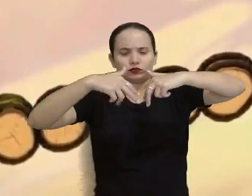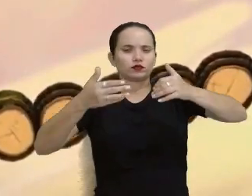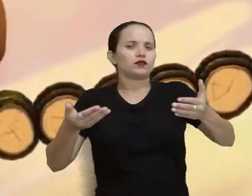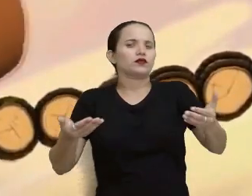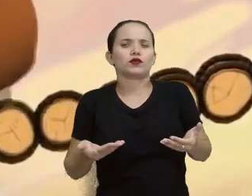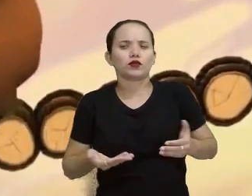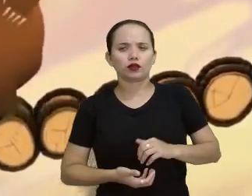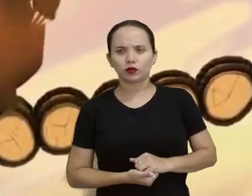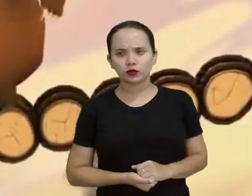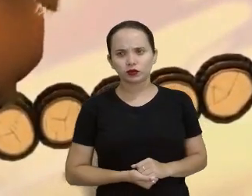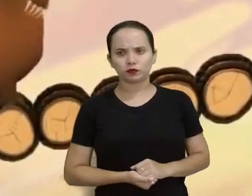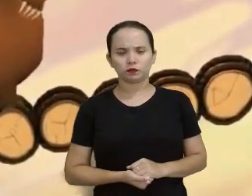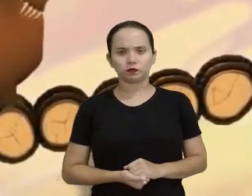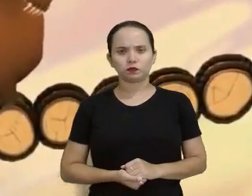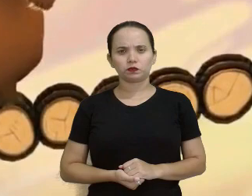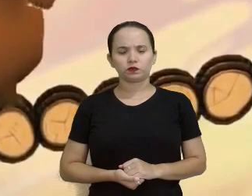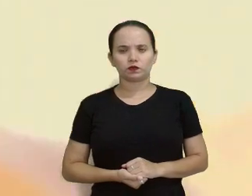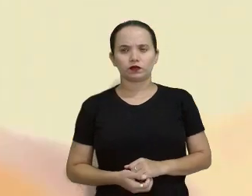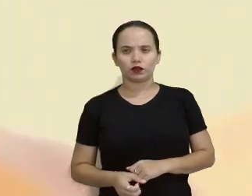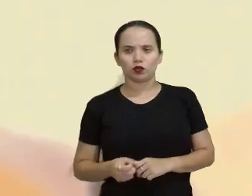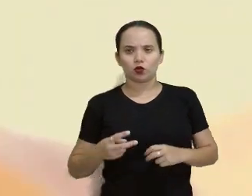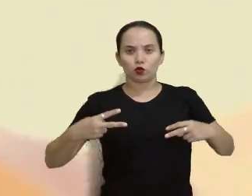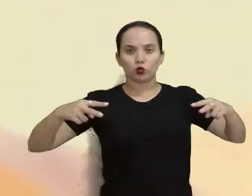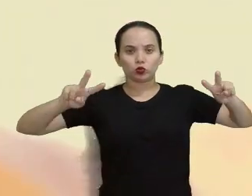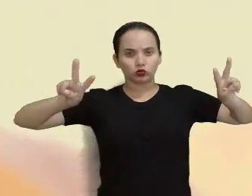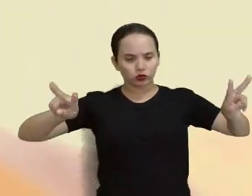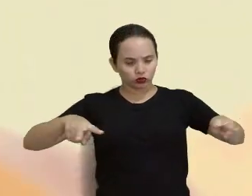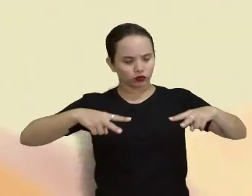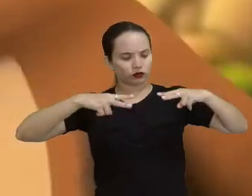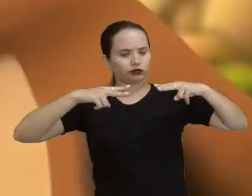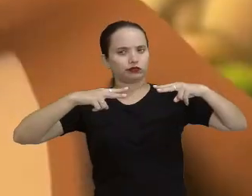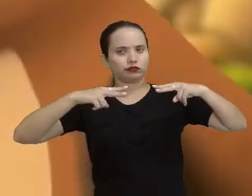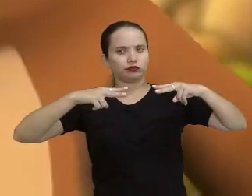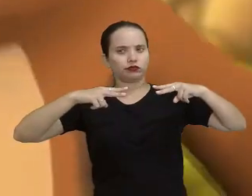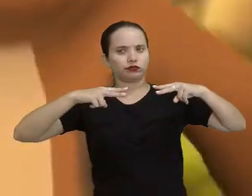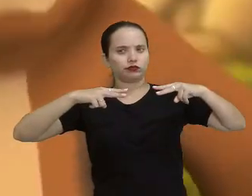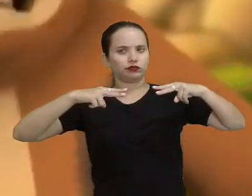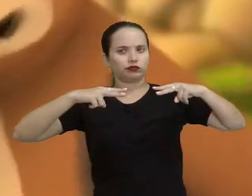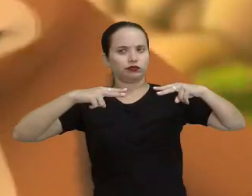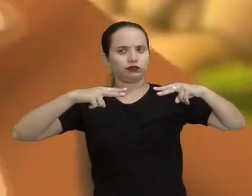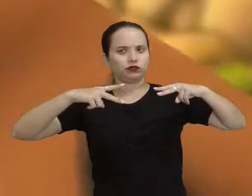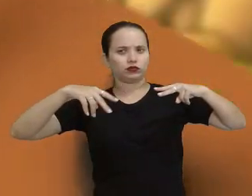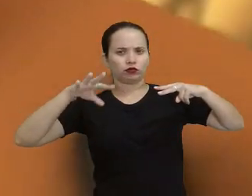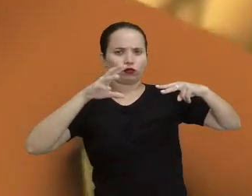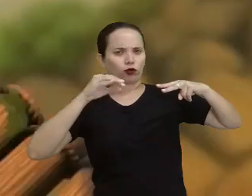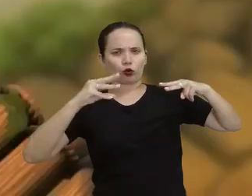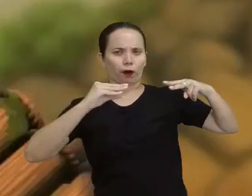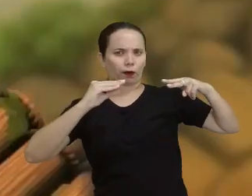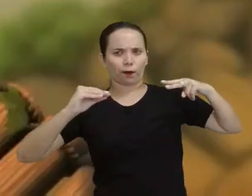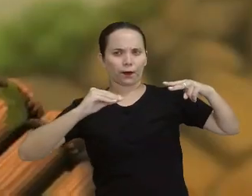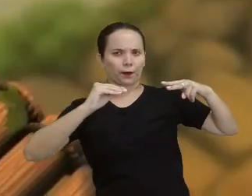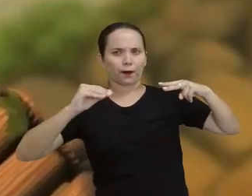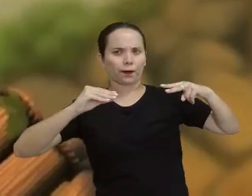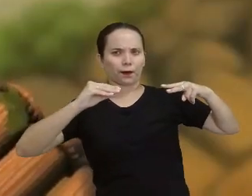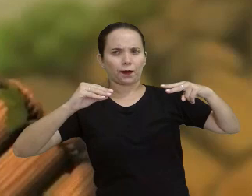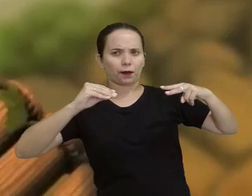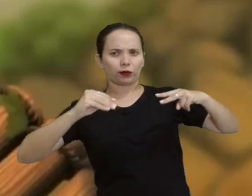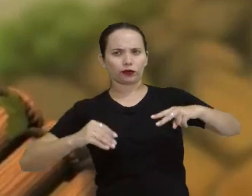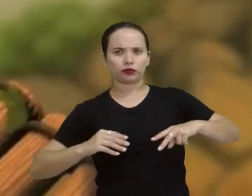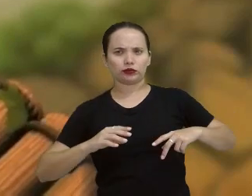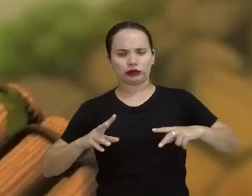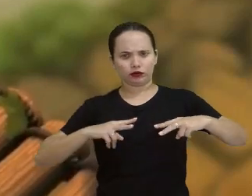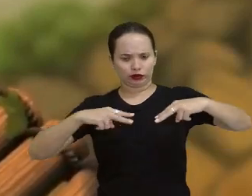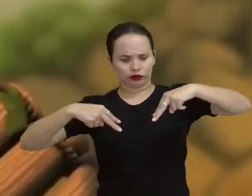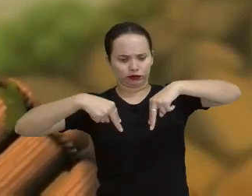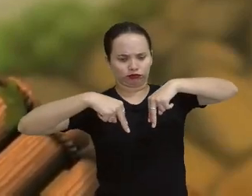que vai ser? E agora, ó, se perceberam, e aí notou que não tem, né, ó, já tá meio mal-humorado, então, ó, vai